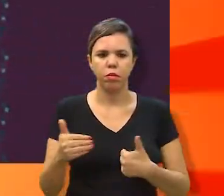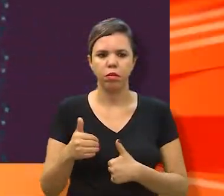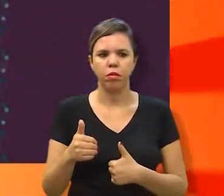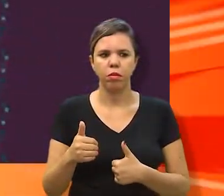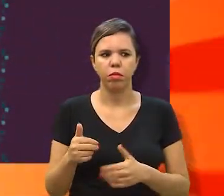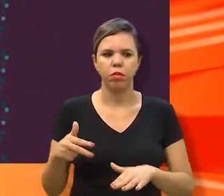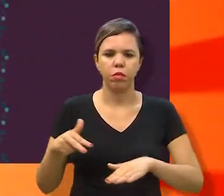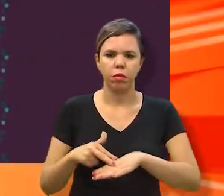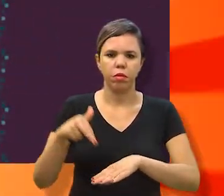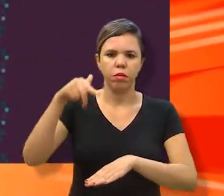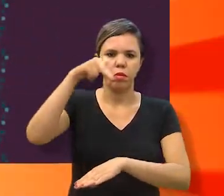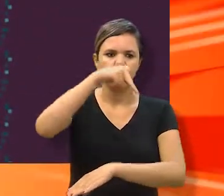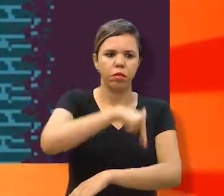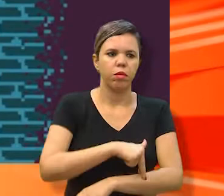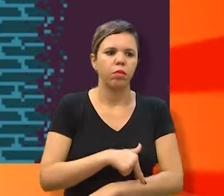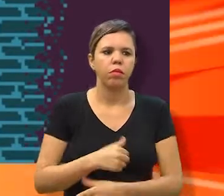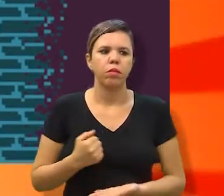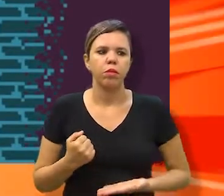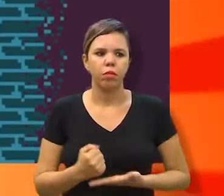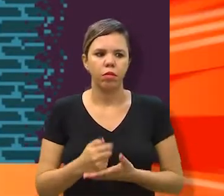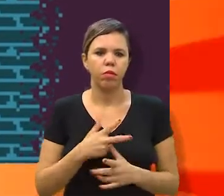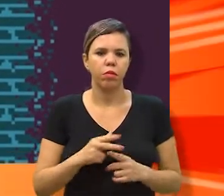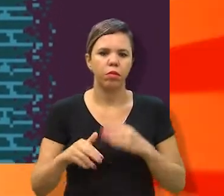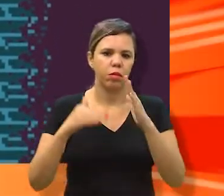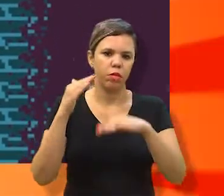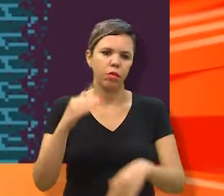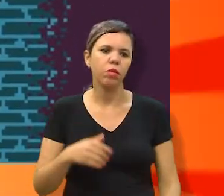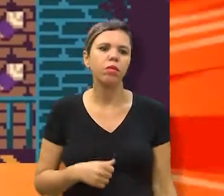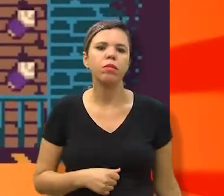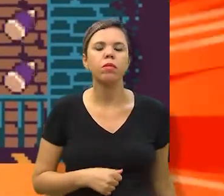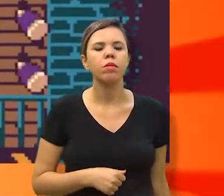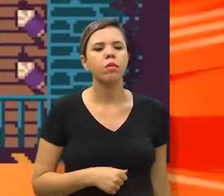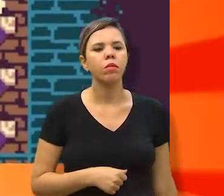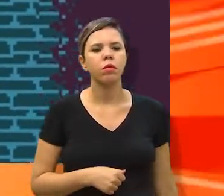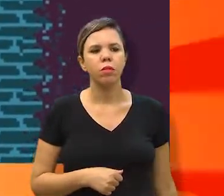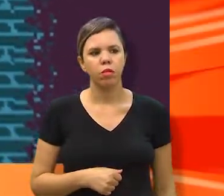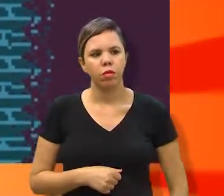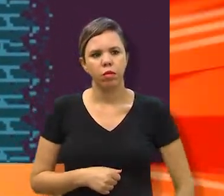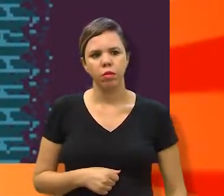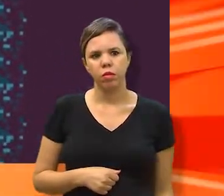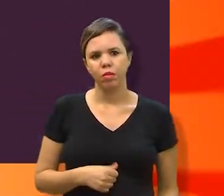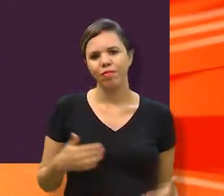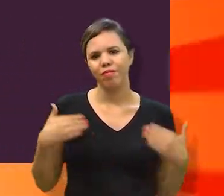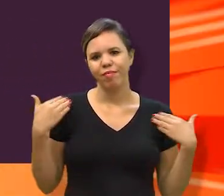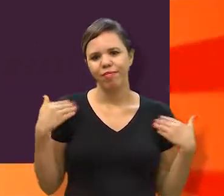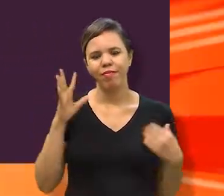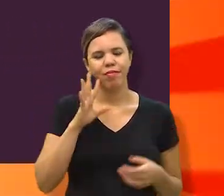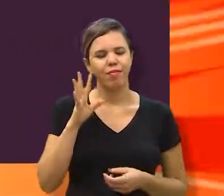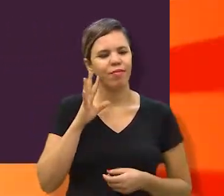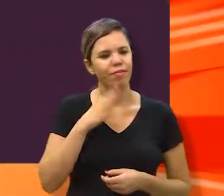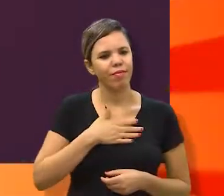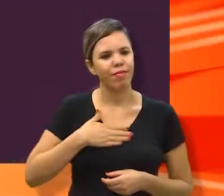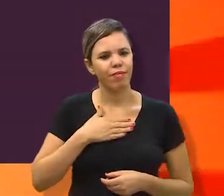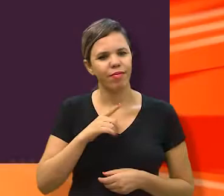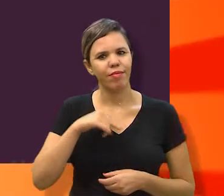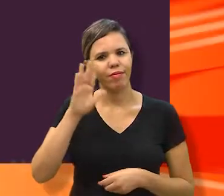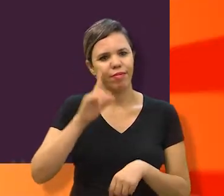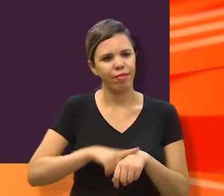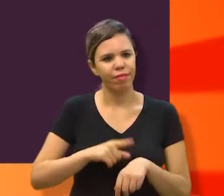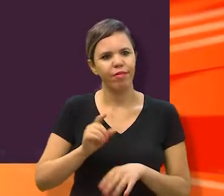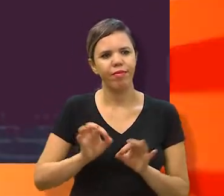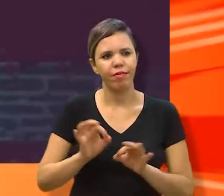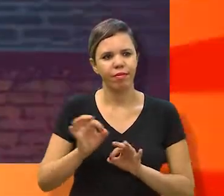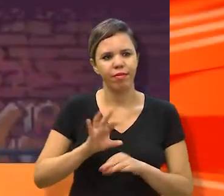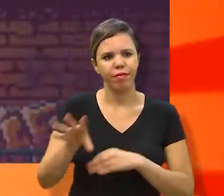fazer um trampolim, pode fazer alguma coisa para ajudar ele a avançar no jogo. E tá ficando divertido o jogo, assim. Eu queria ter mais tempo